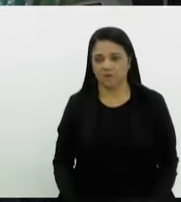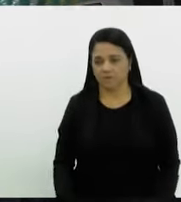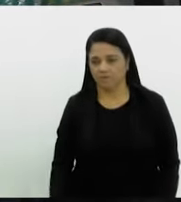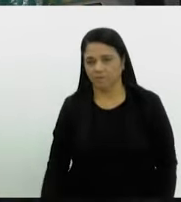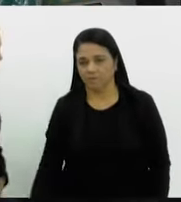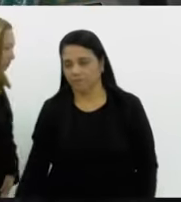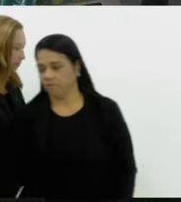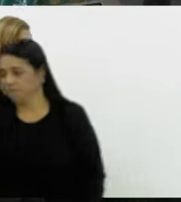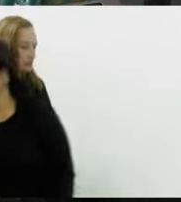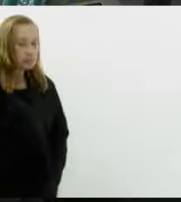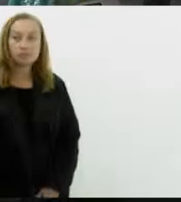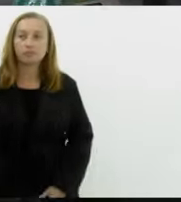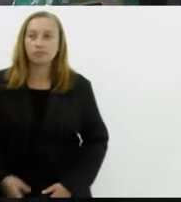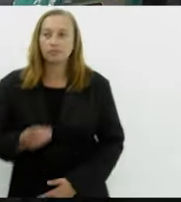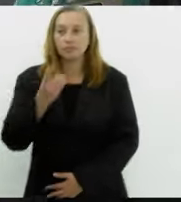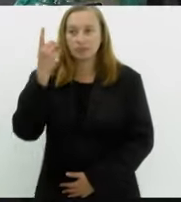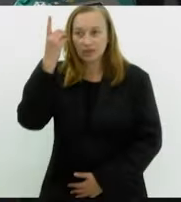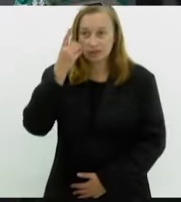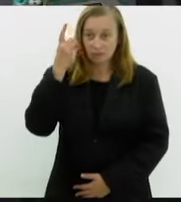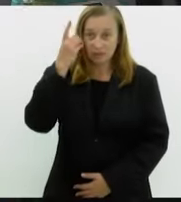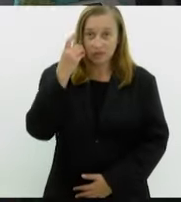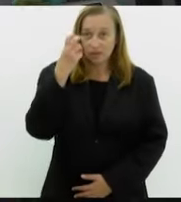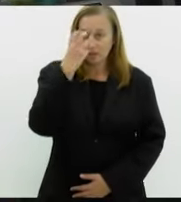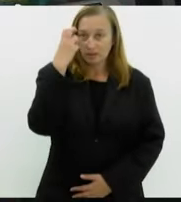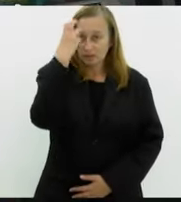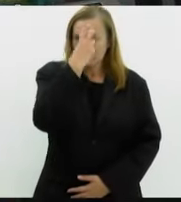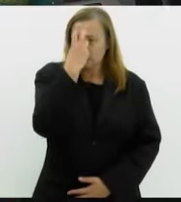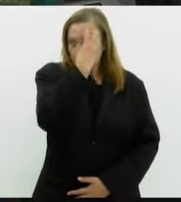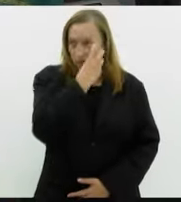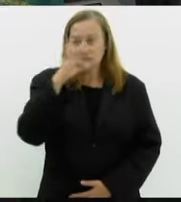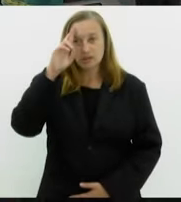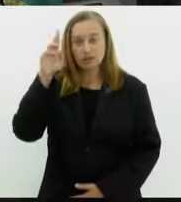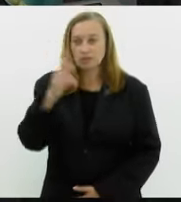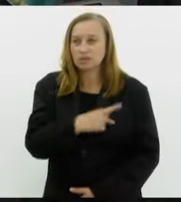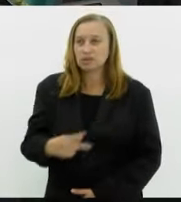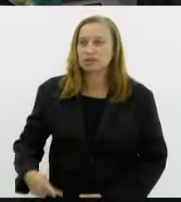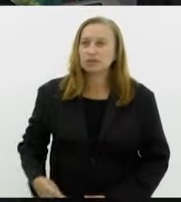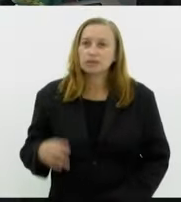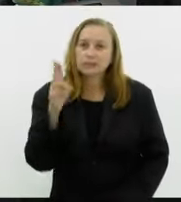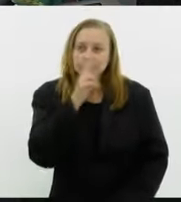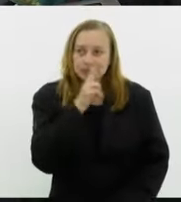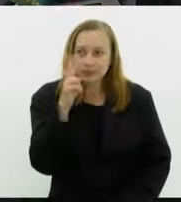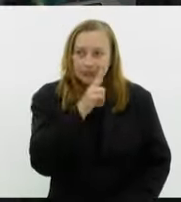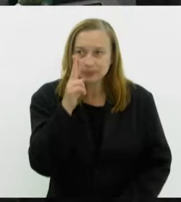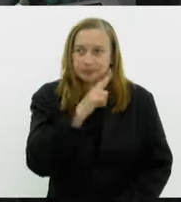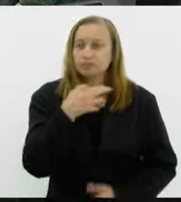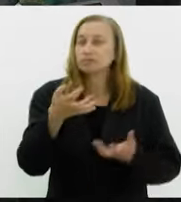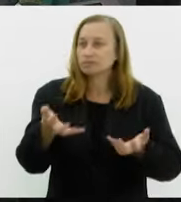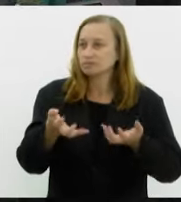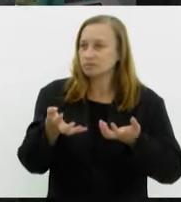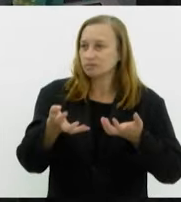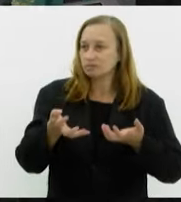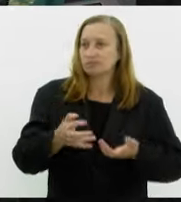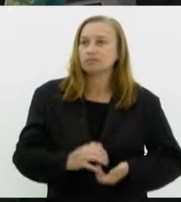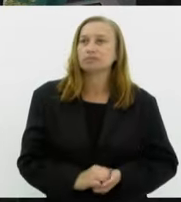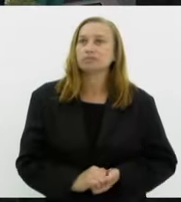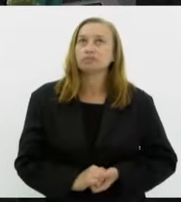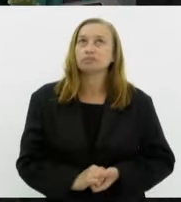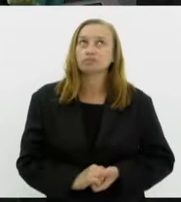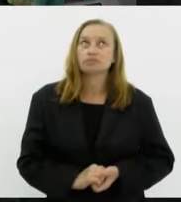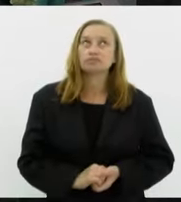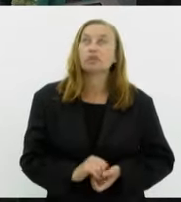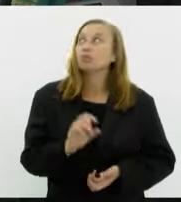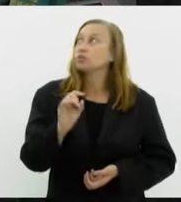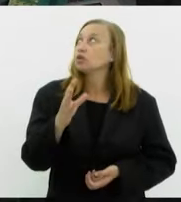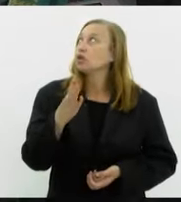Deputada Verônica Lima, por favor. Presidente, muito rapidamente, eu queria só consignar